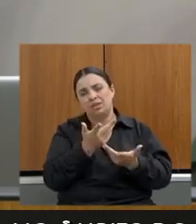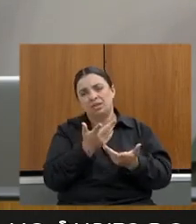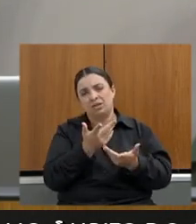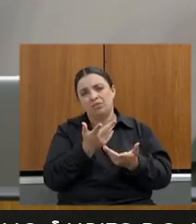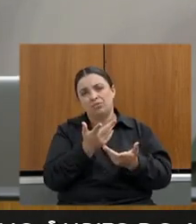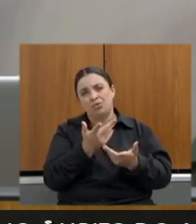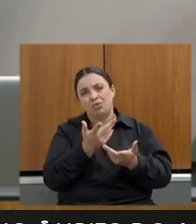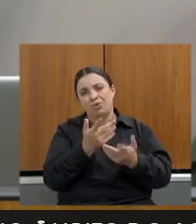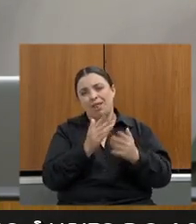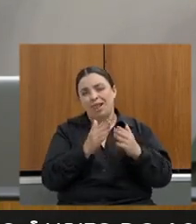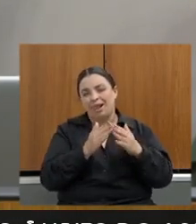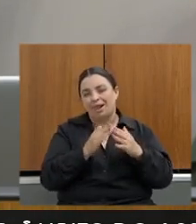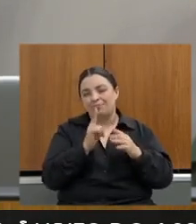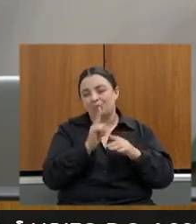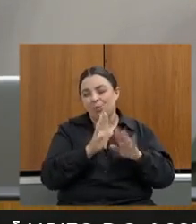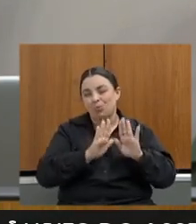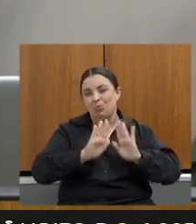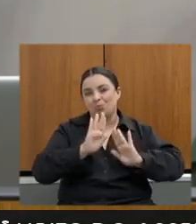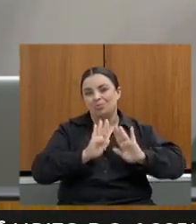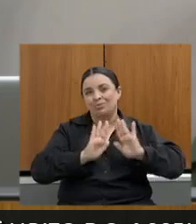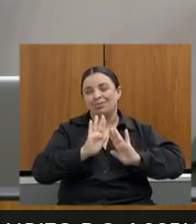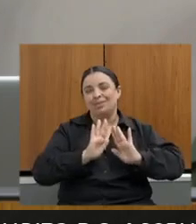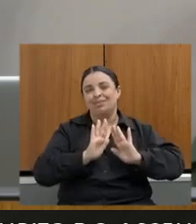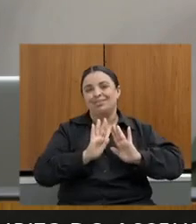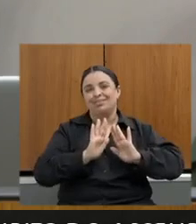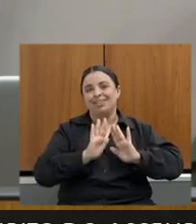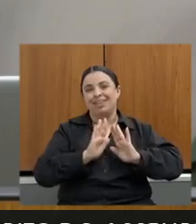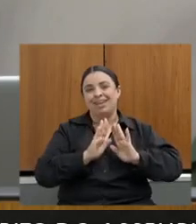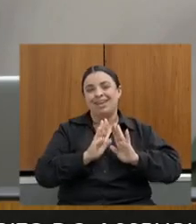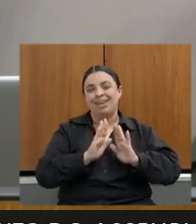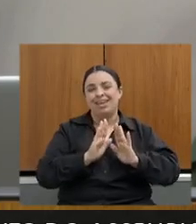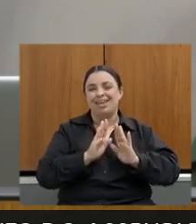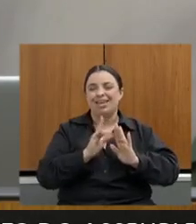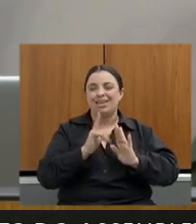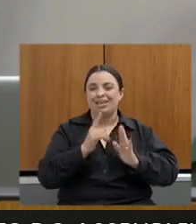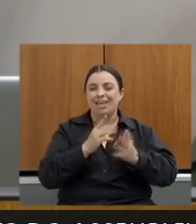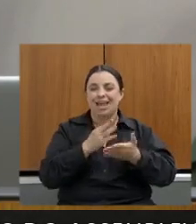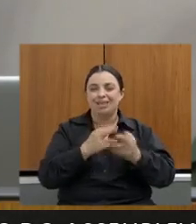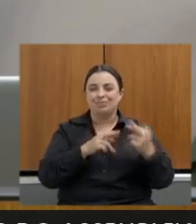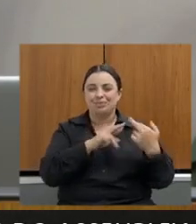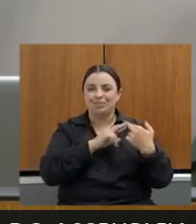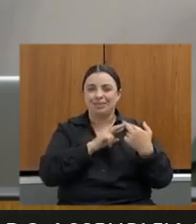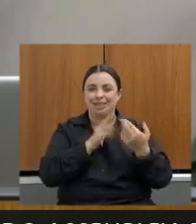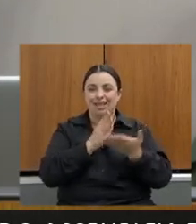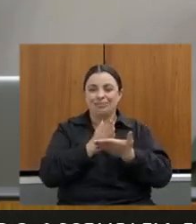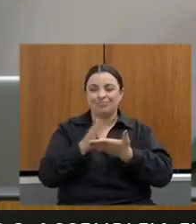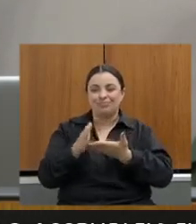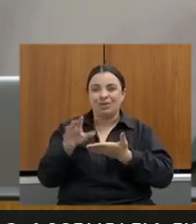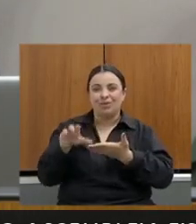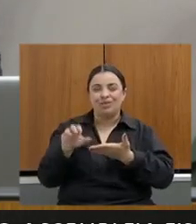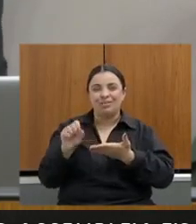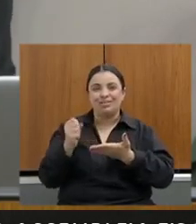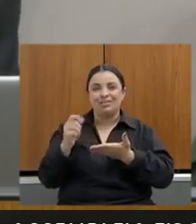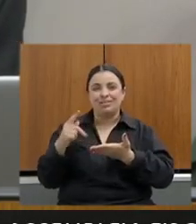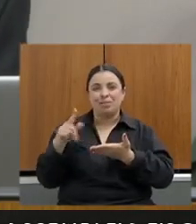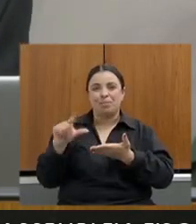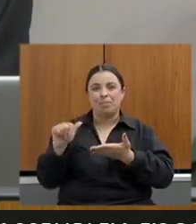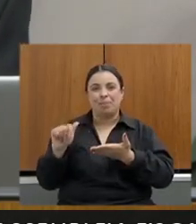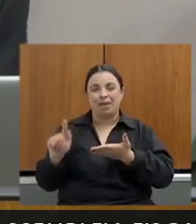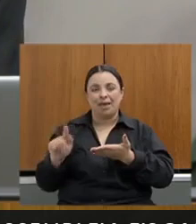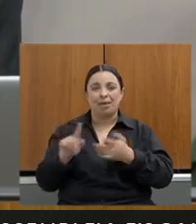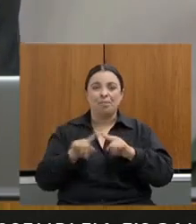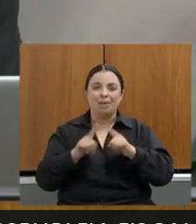o conservador cauteloso dividiu a responsividade com a ceplac né O que a competência é do senhor é